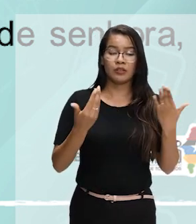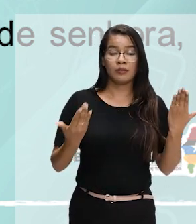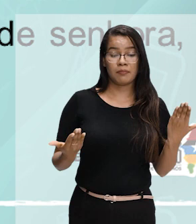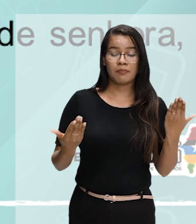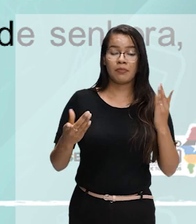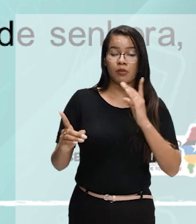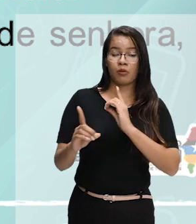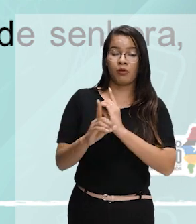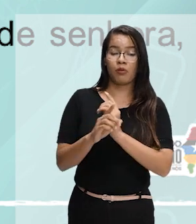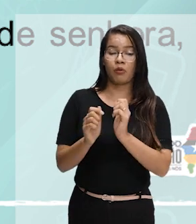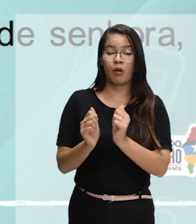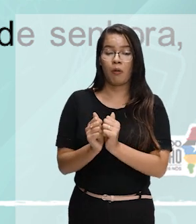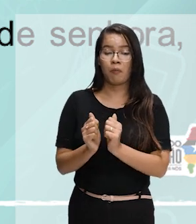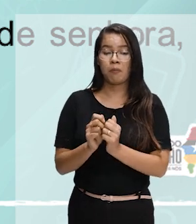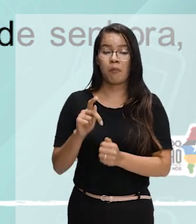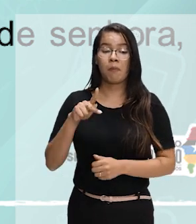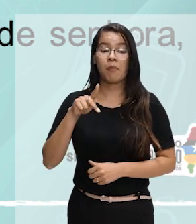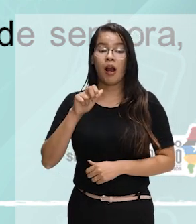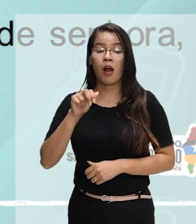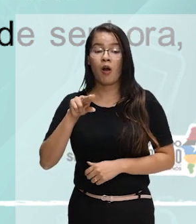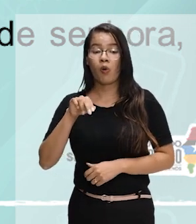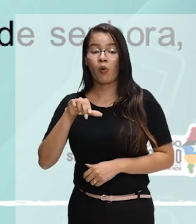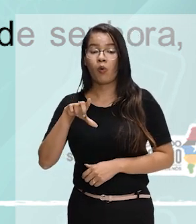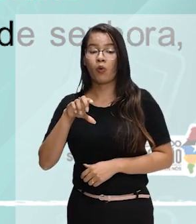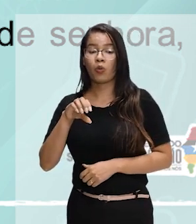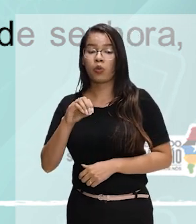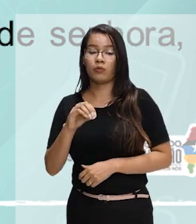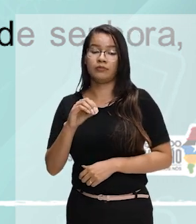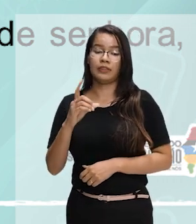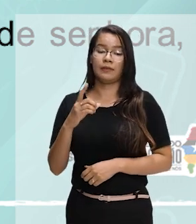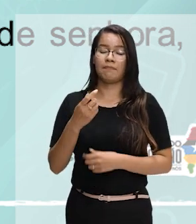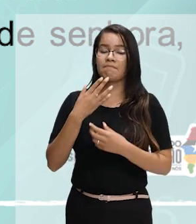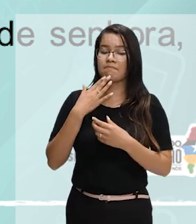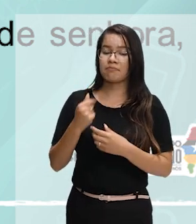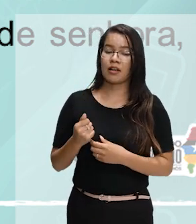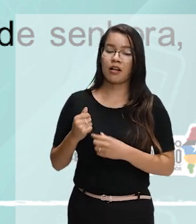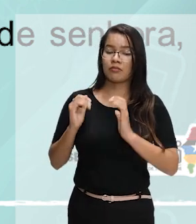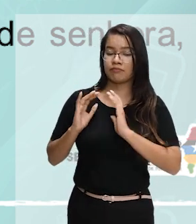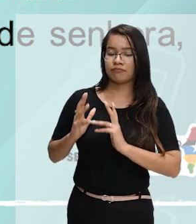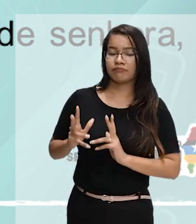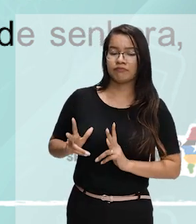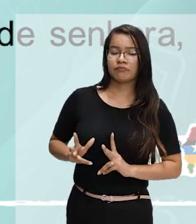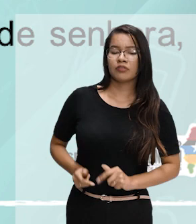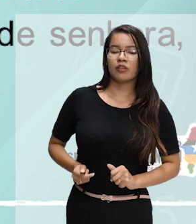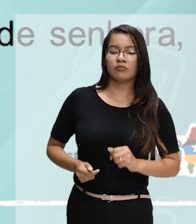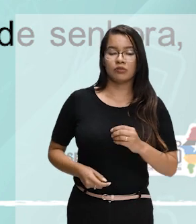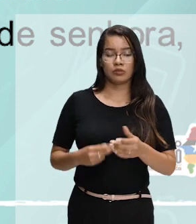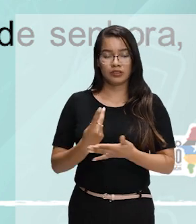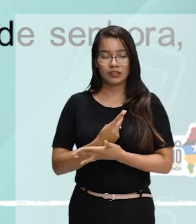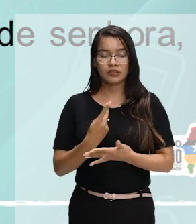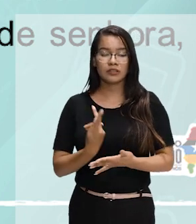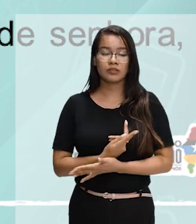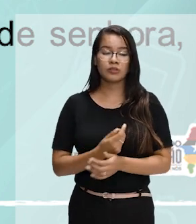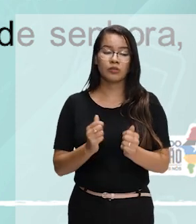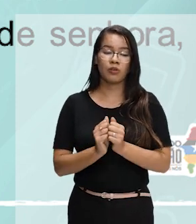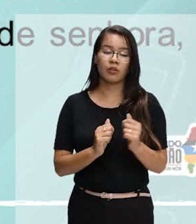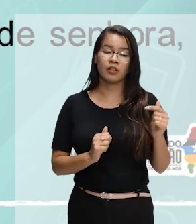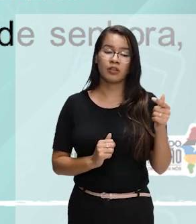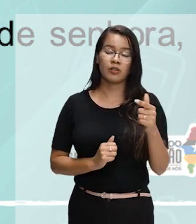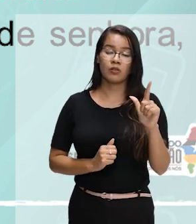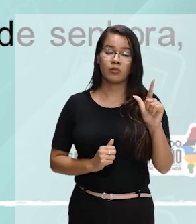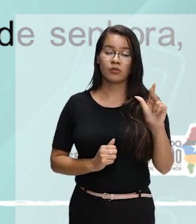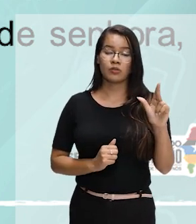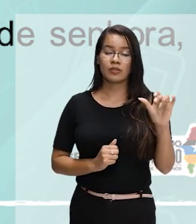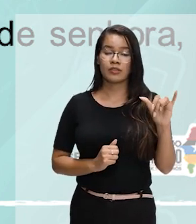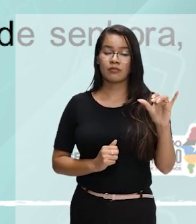seu maior desejo é sair da vida cortesã e viver uma vida mais simples ao lado de um grande amor. Aqui eu tenho